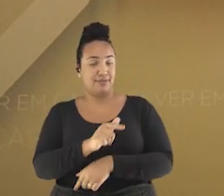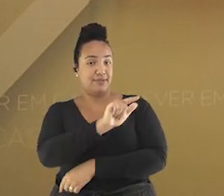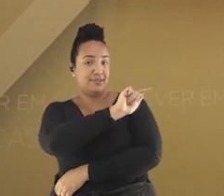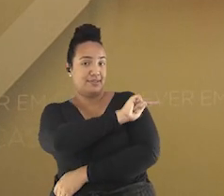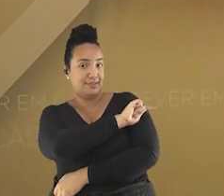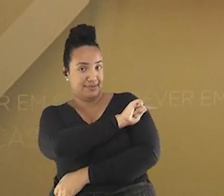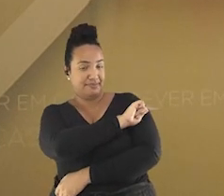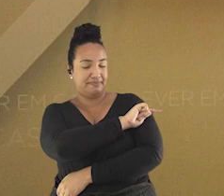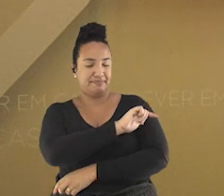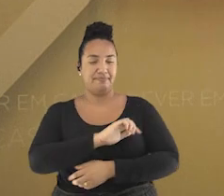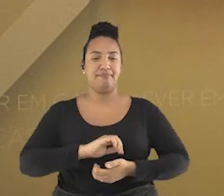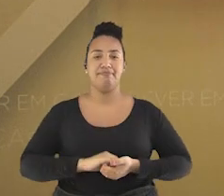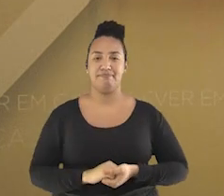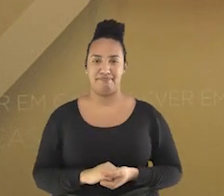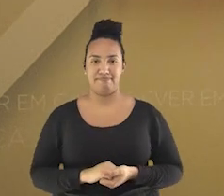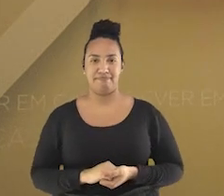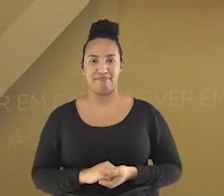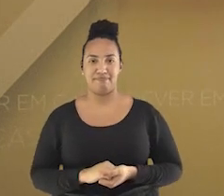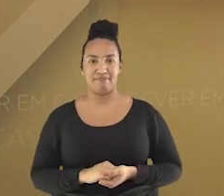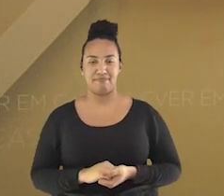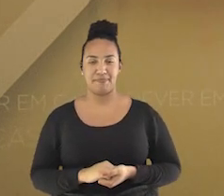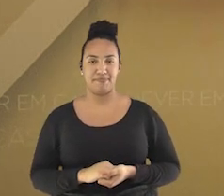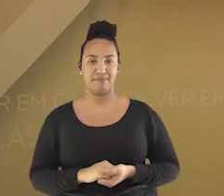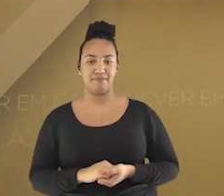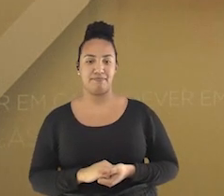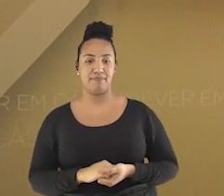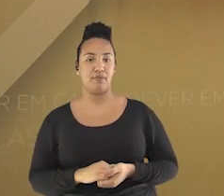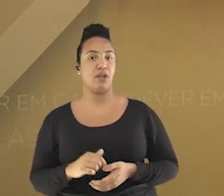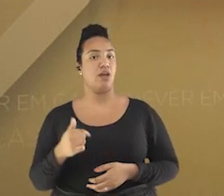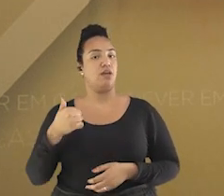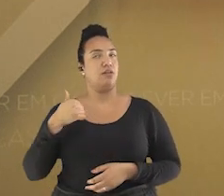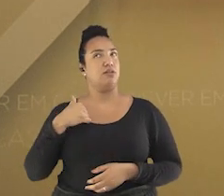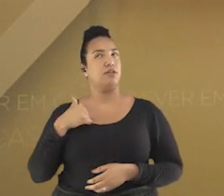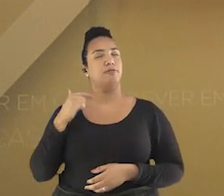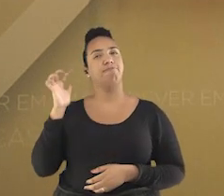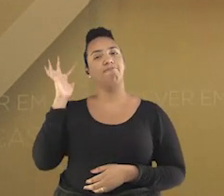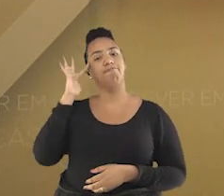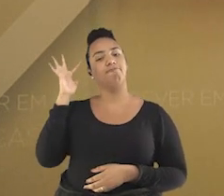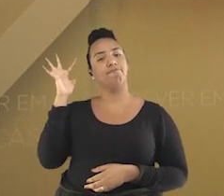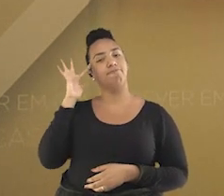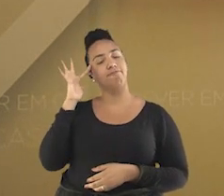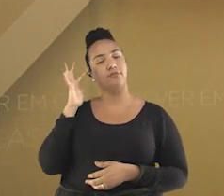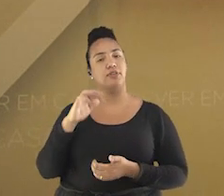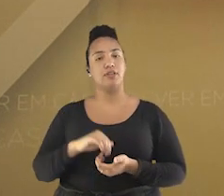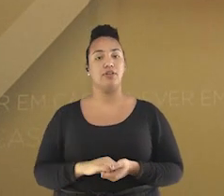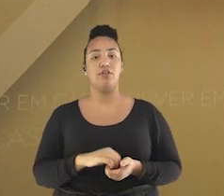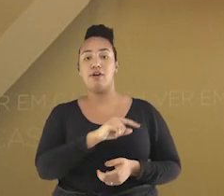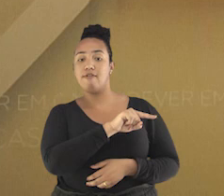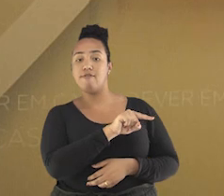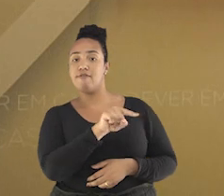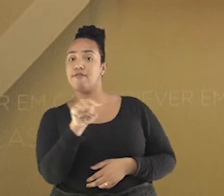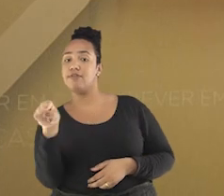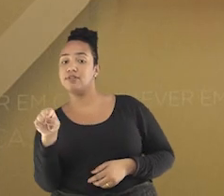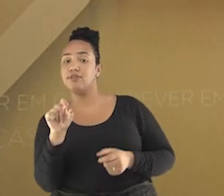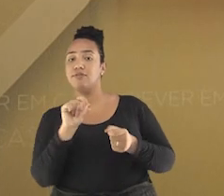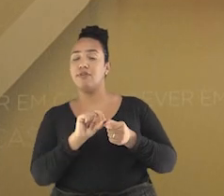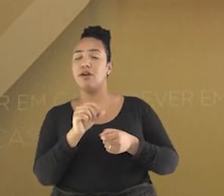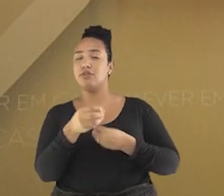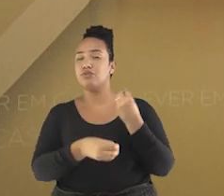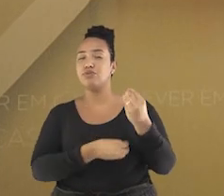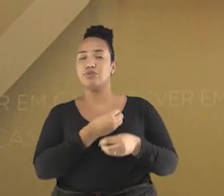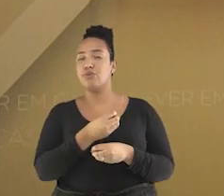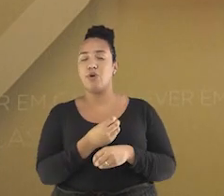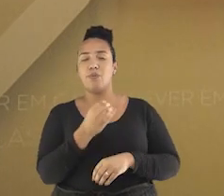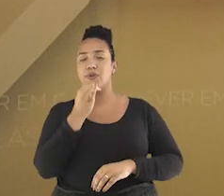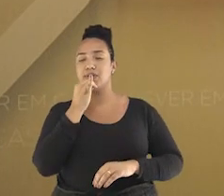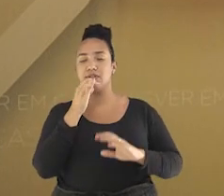ano do ensino fundamental. E eu já estou aqui pensando, como você faz para chegar até a sua